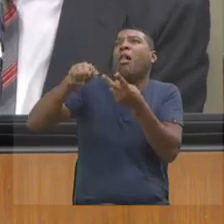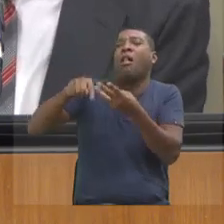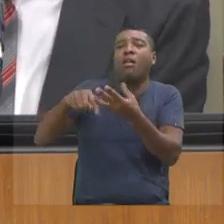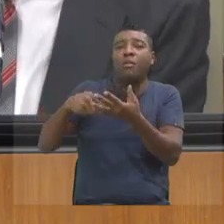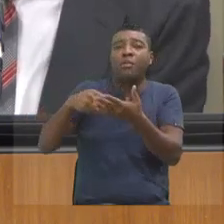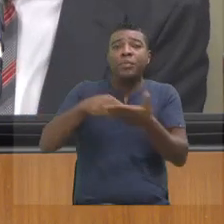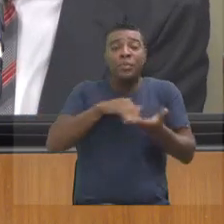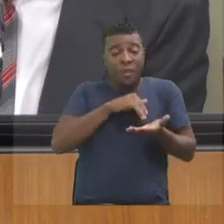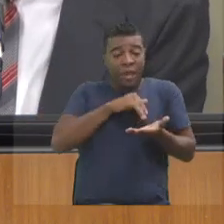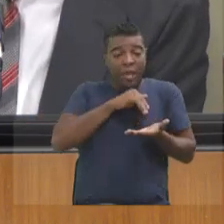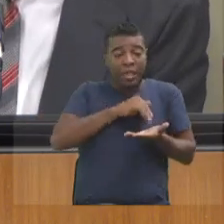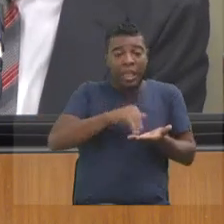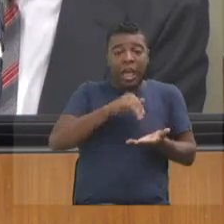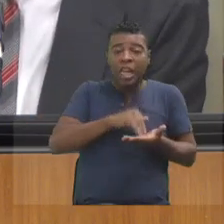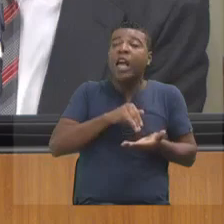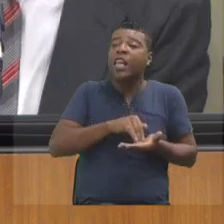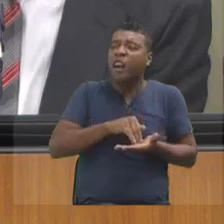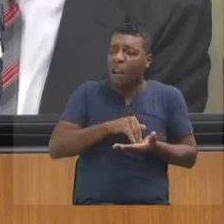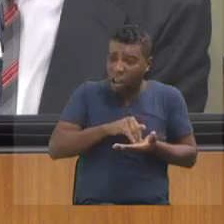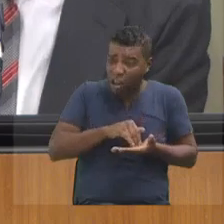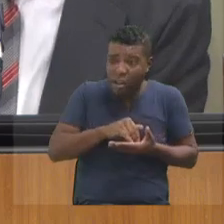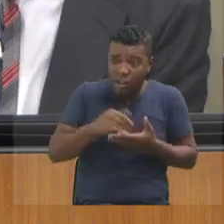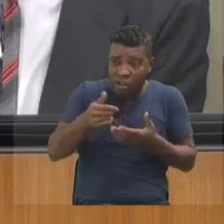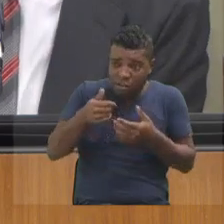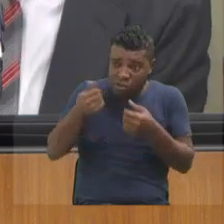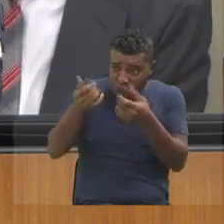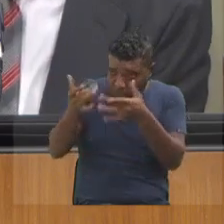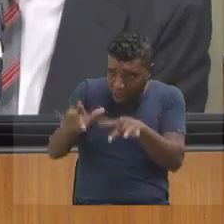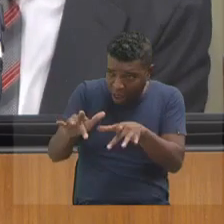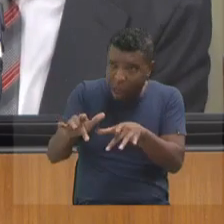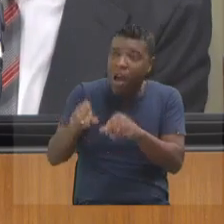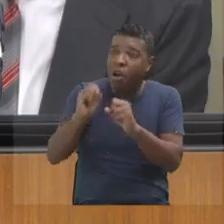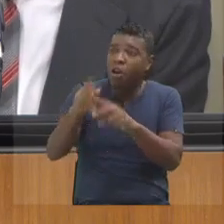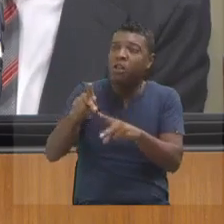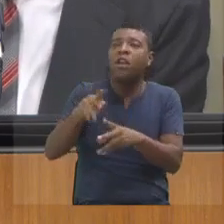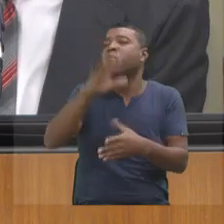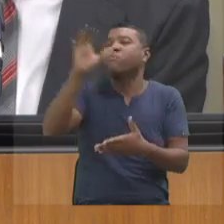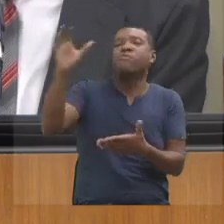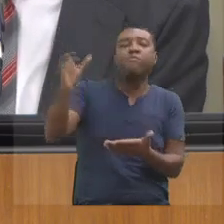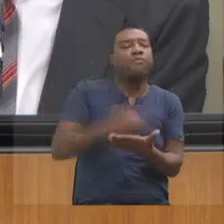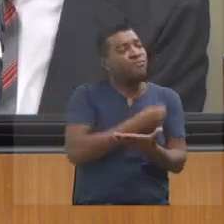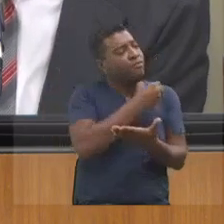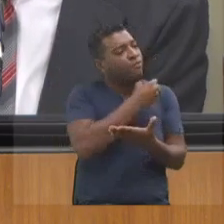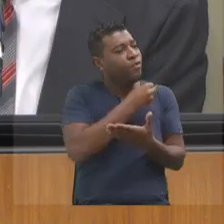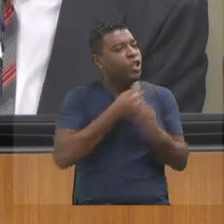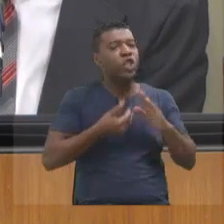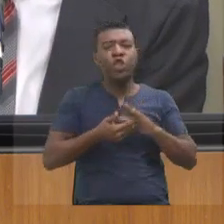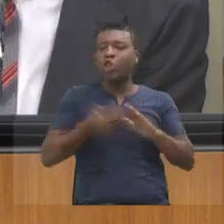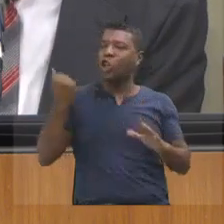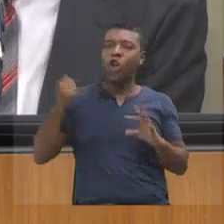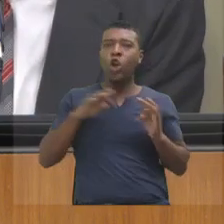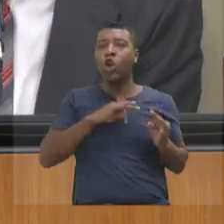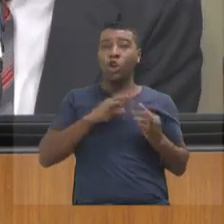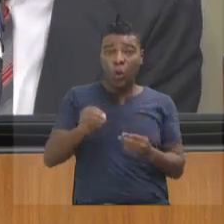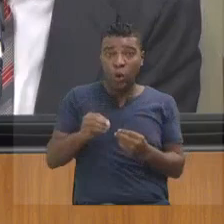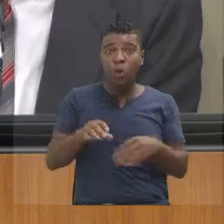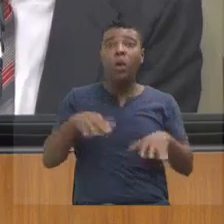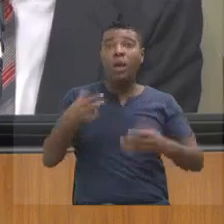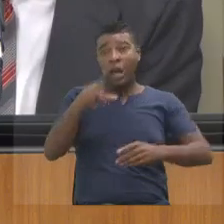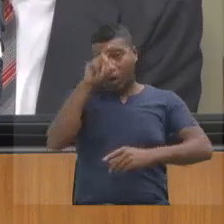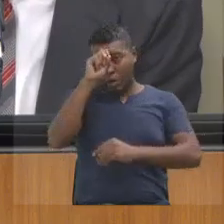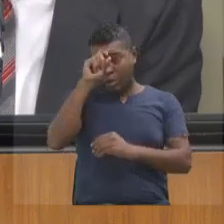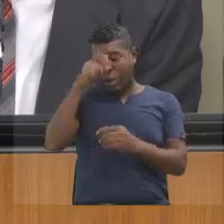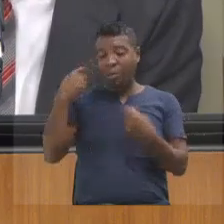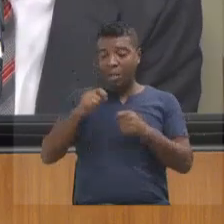tirou tudo do hospital e o hospital teve que então pagar um extra para esse profissionais então tem ido